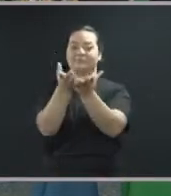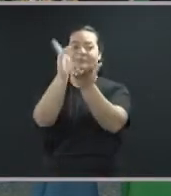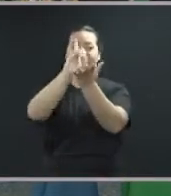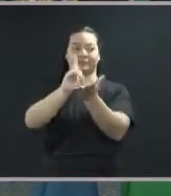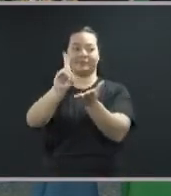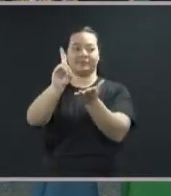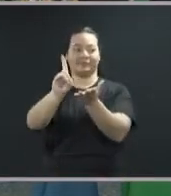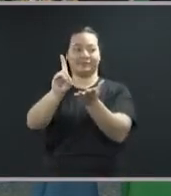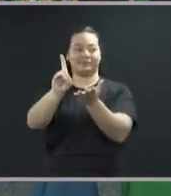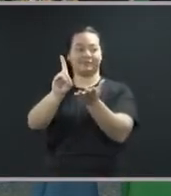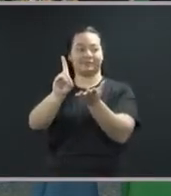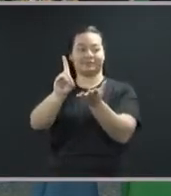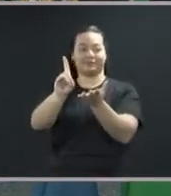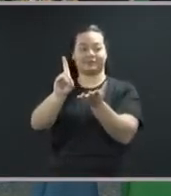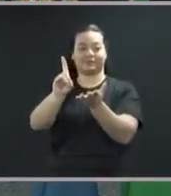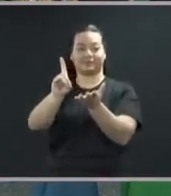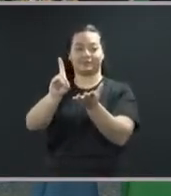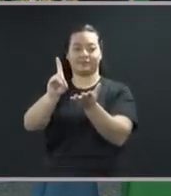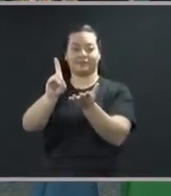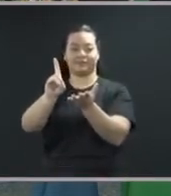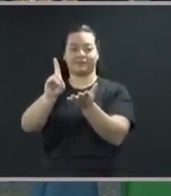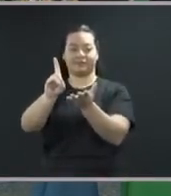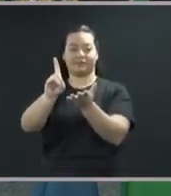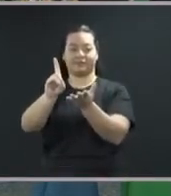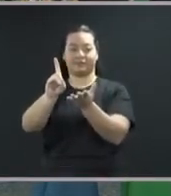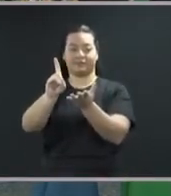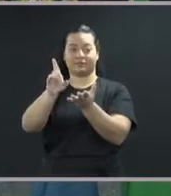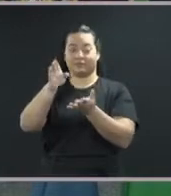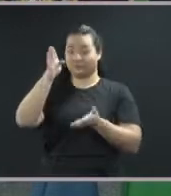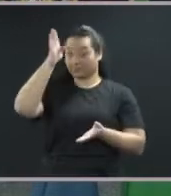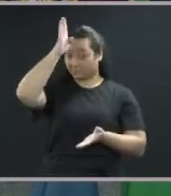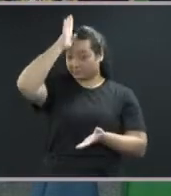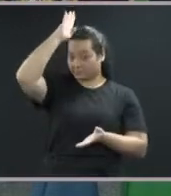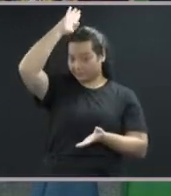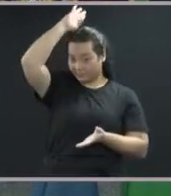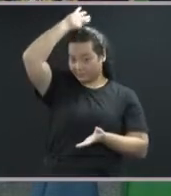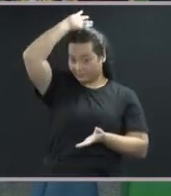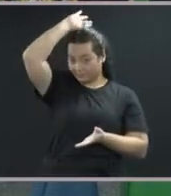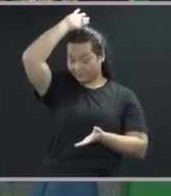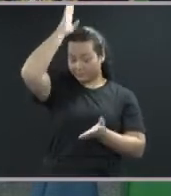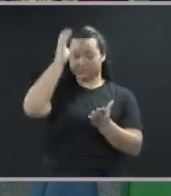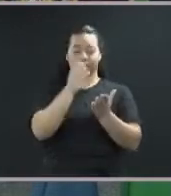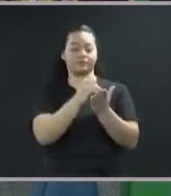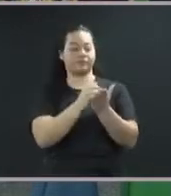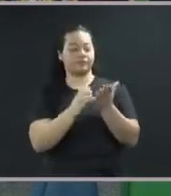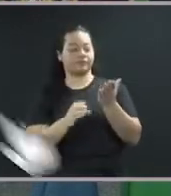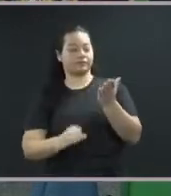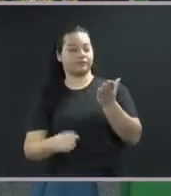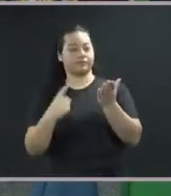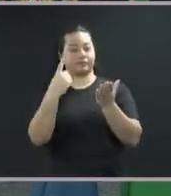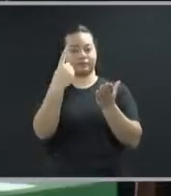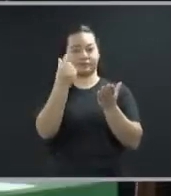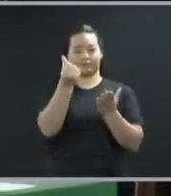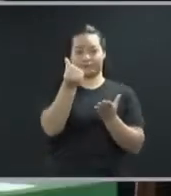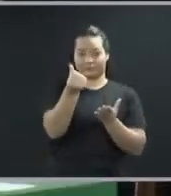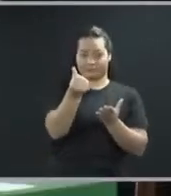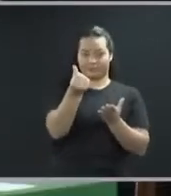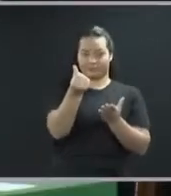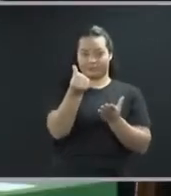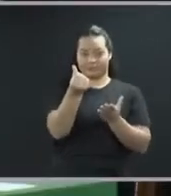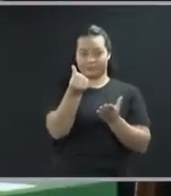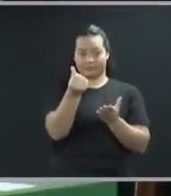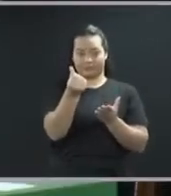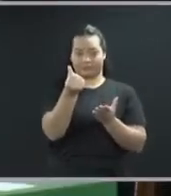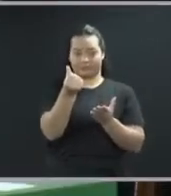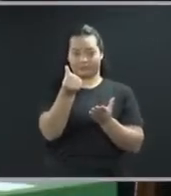Senhor, na epístola do apóstolo São Paulo aos Romanos, capítulo de número 16. Vamos ler os 5